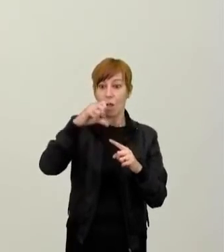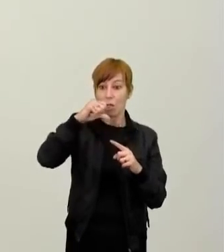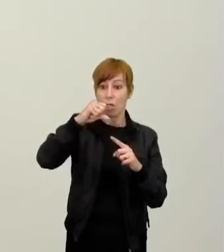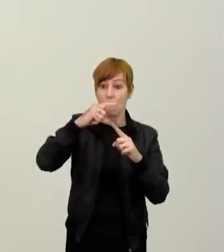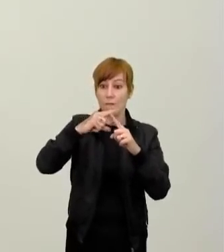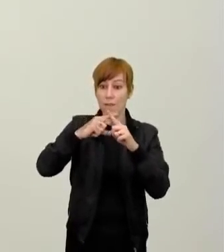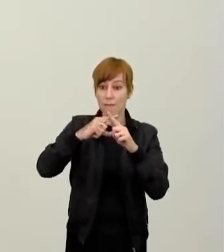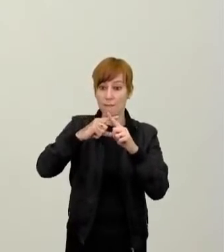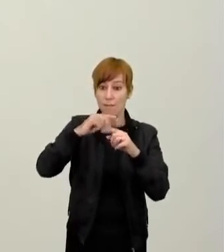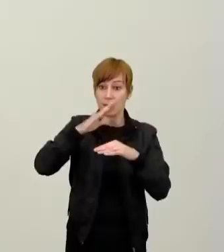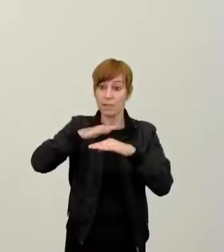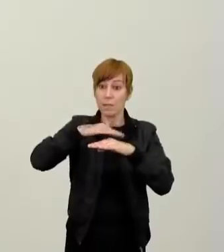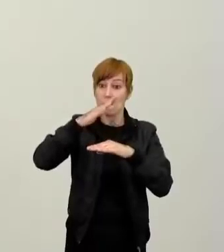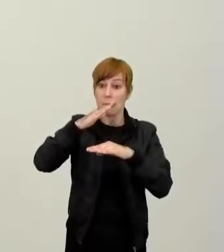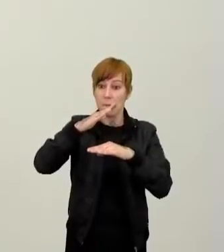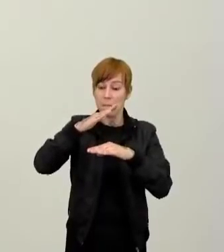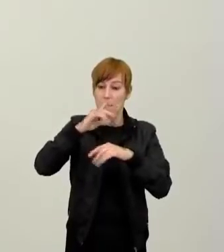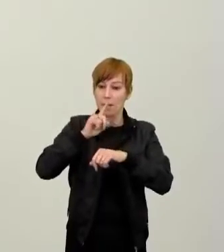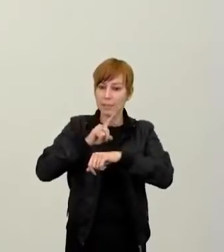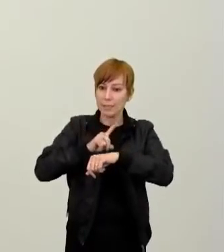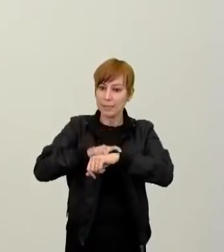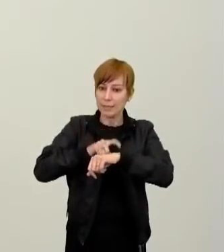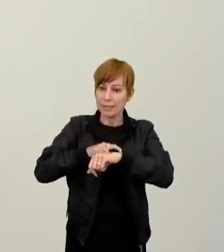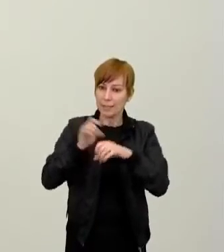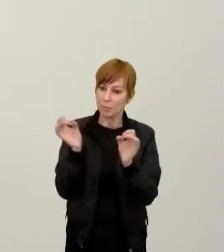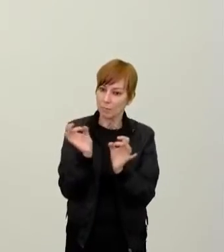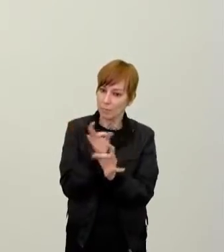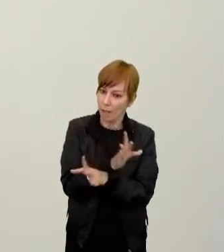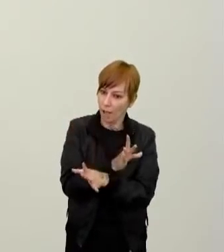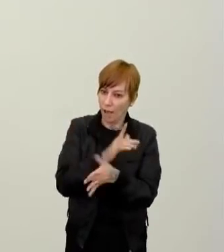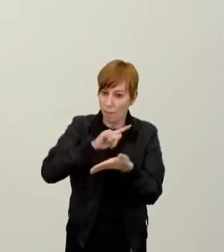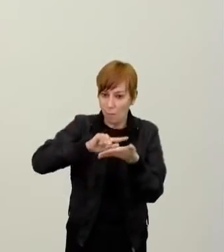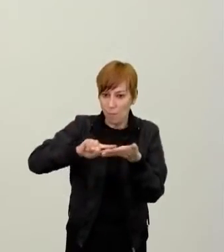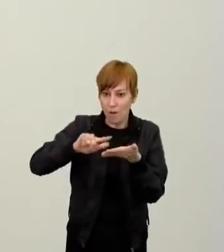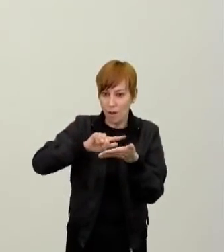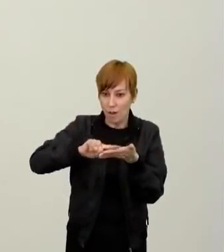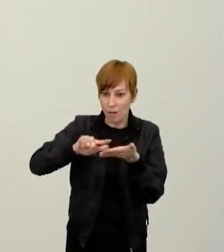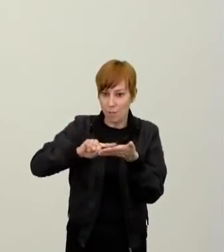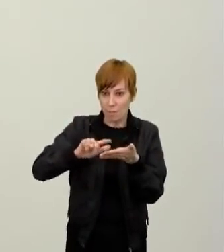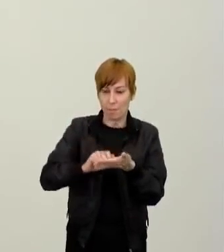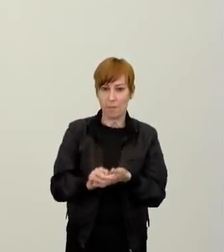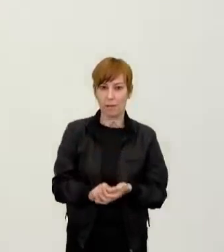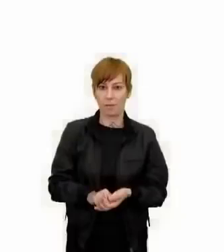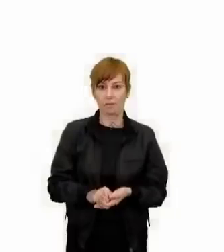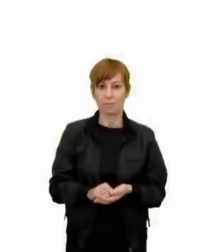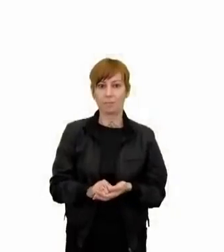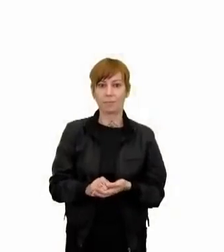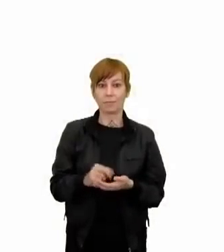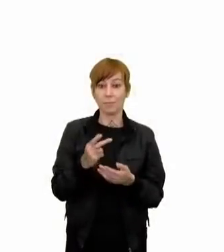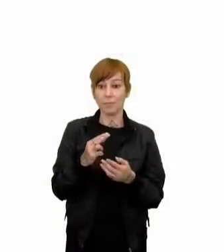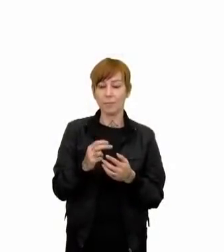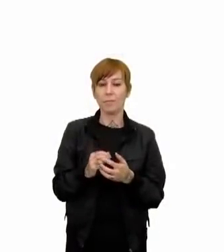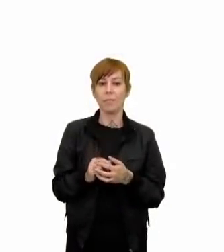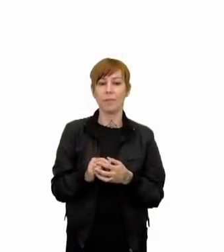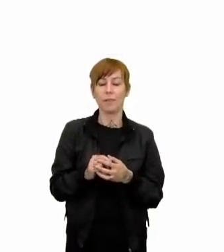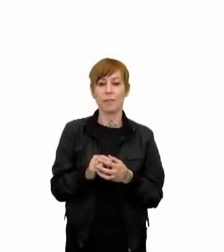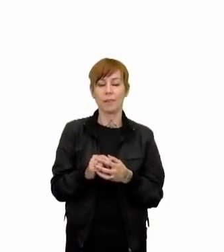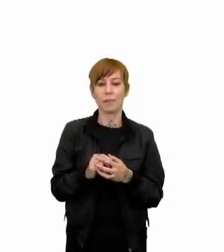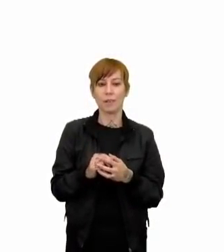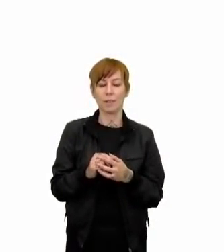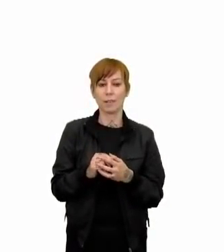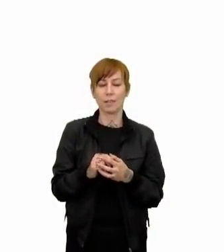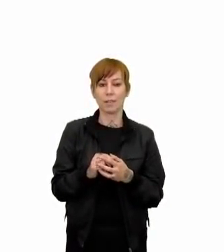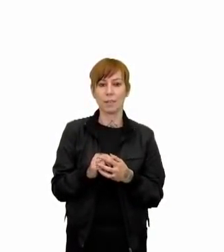mais tempo para terminar isso aí, porque são grandezas diretamente. Mas eu vou fazer por meio do cálculo da área, tá certo? Então, o que eu vou fazer? Eu